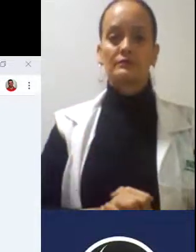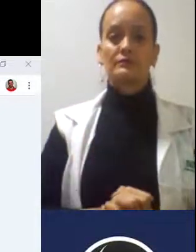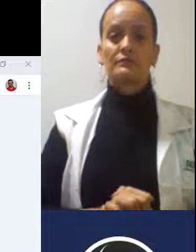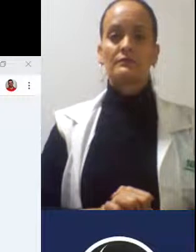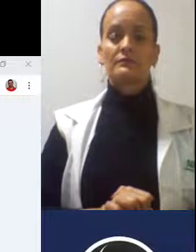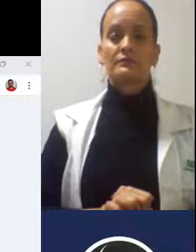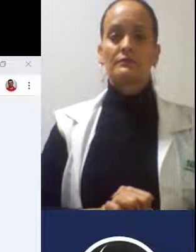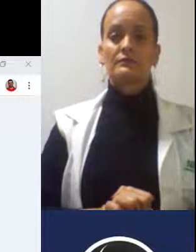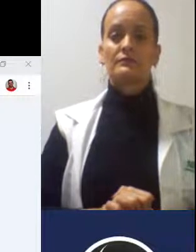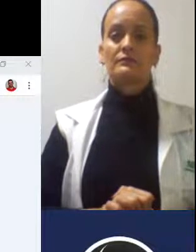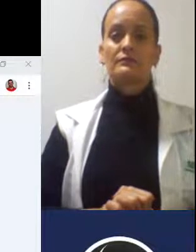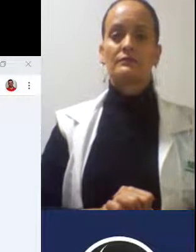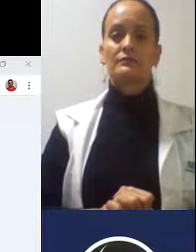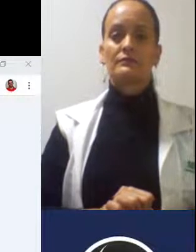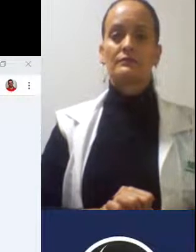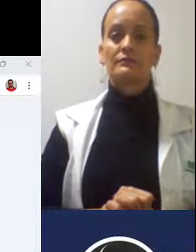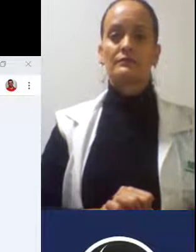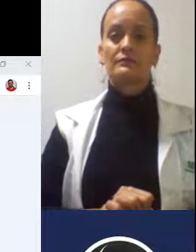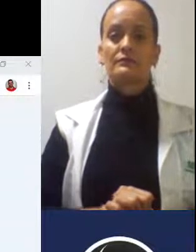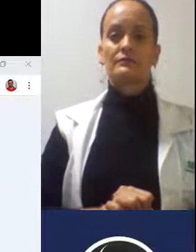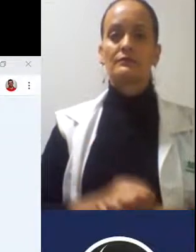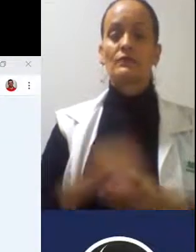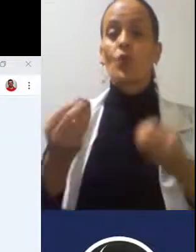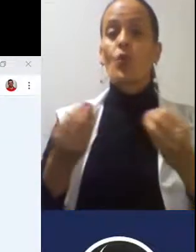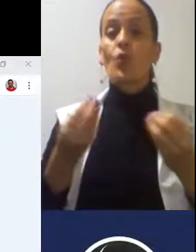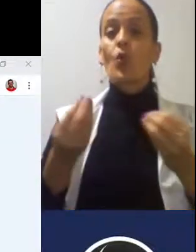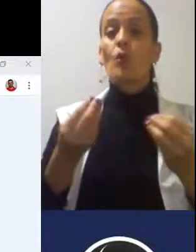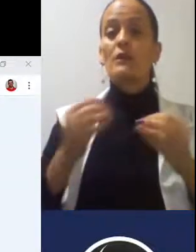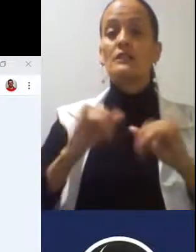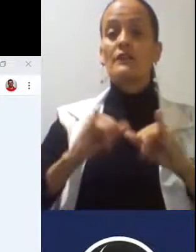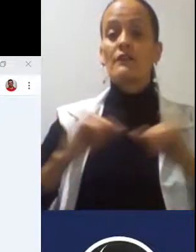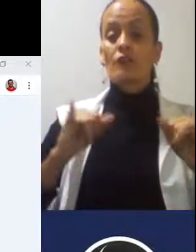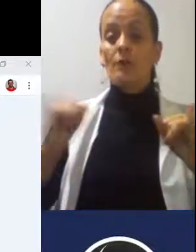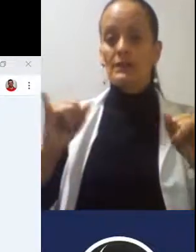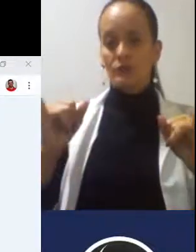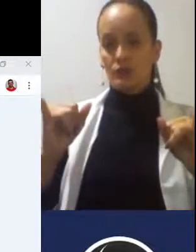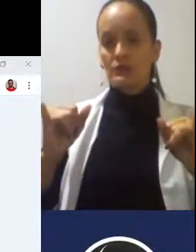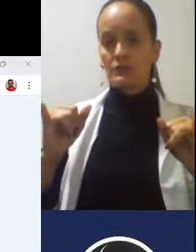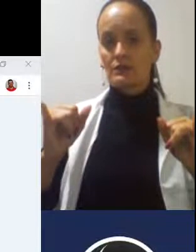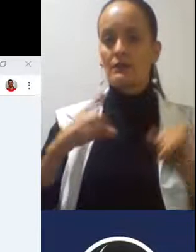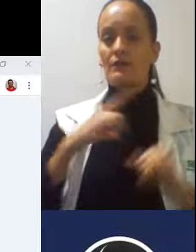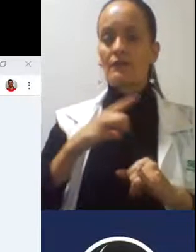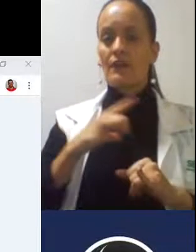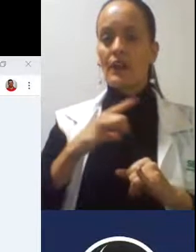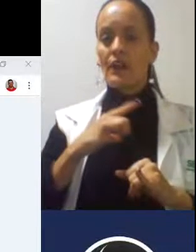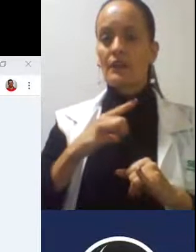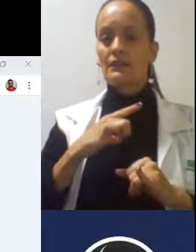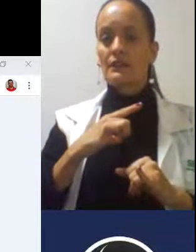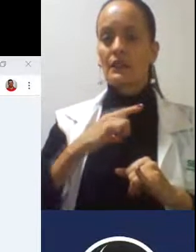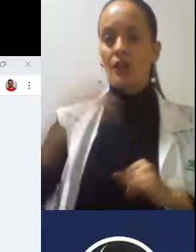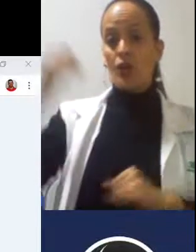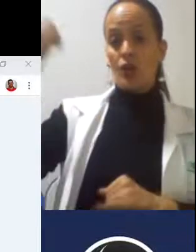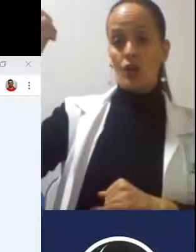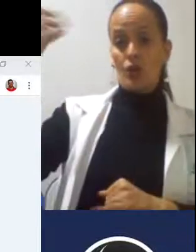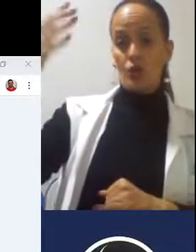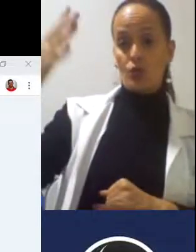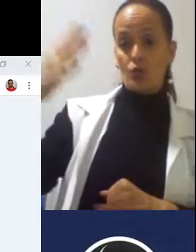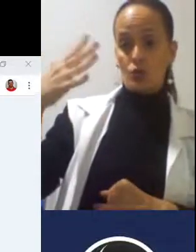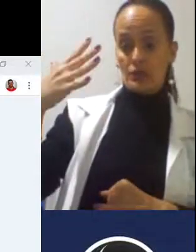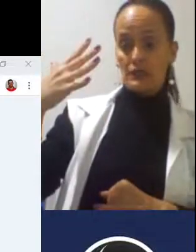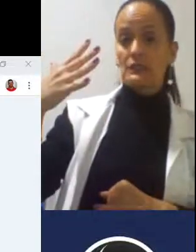Então aqui, ó, quais as informações que vão interferir na resistência elétrica, né? A quantidade de lâmpadas, no caso são 10 lâmpadas,